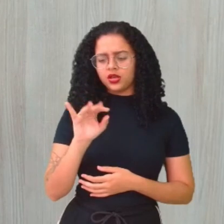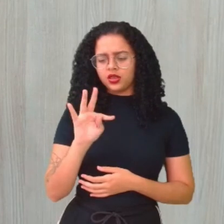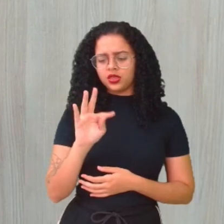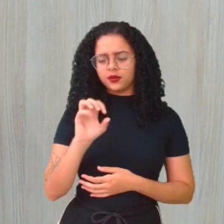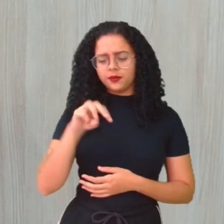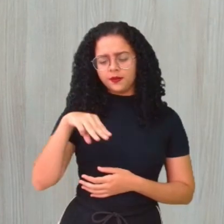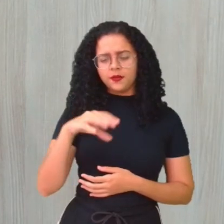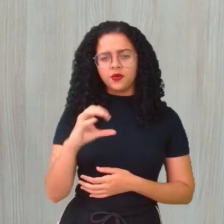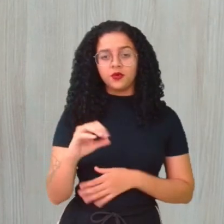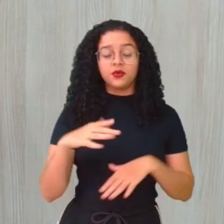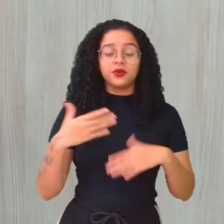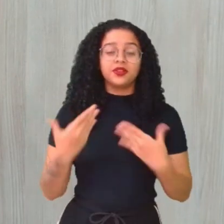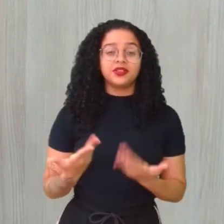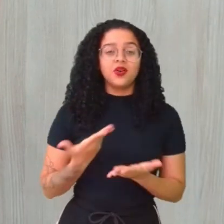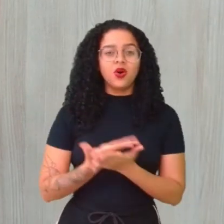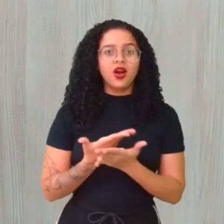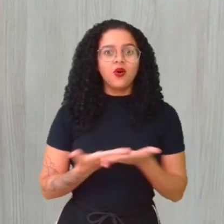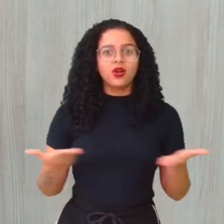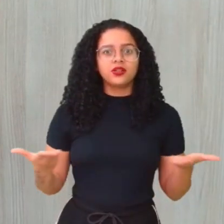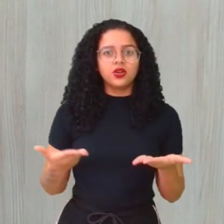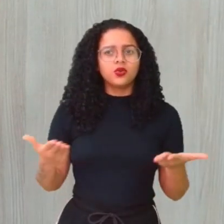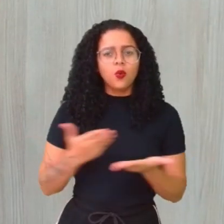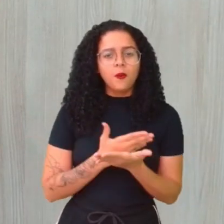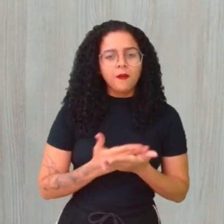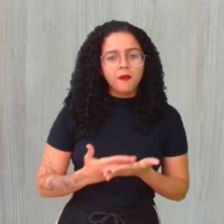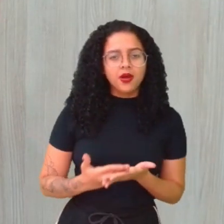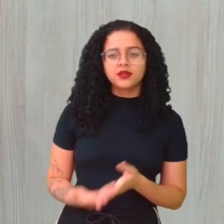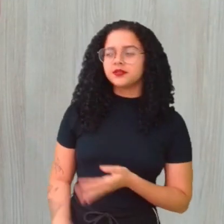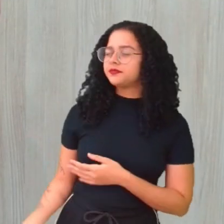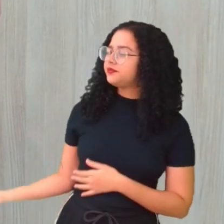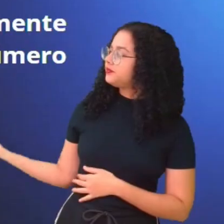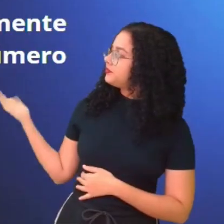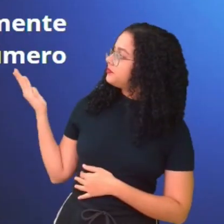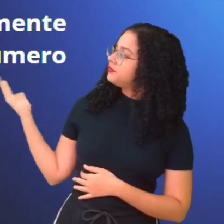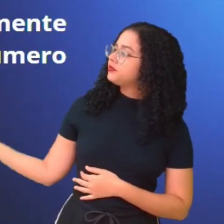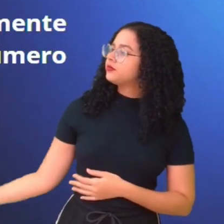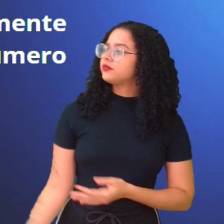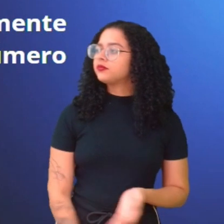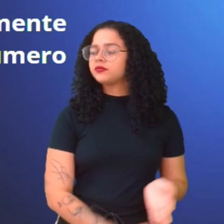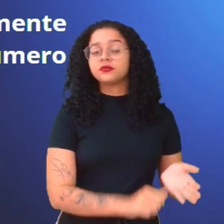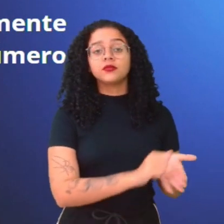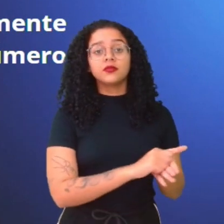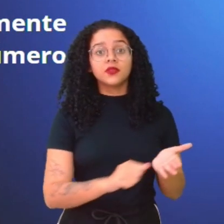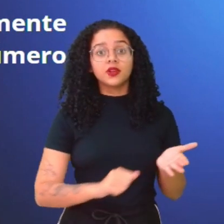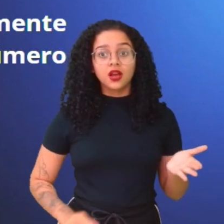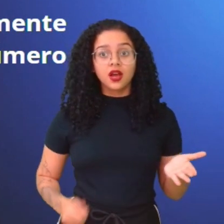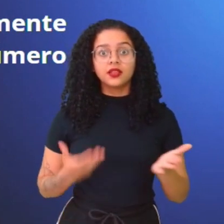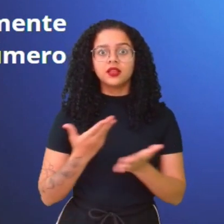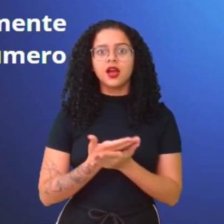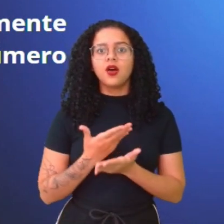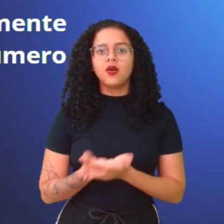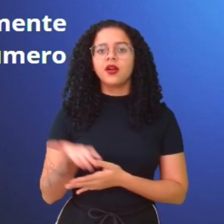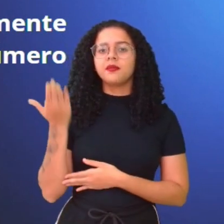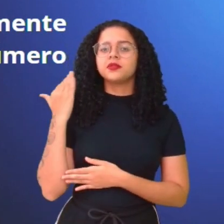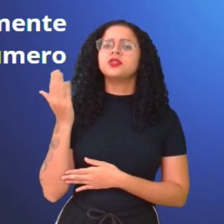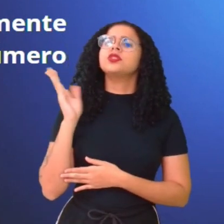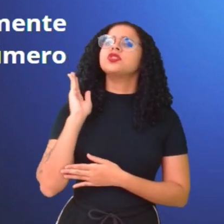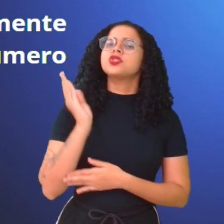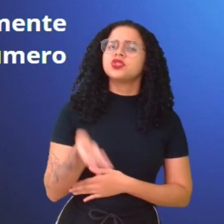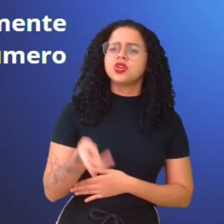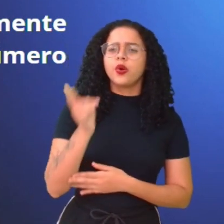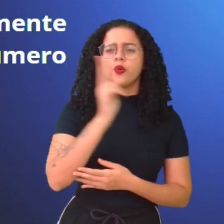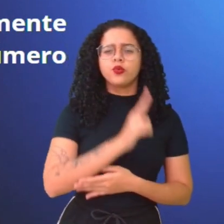Então, na aula de hoje, a gente vai iniciar por algoritmo, né? Apesar de que, nas aulas anteriores, a gente já usou